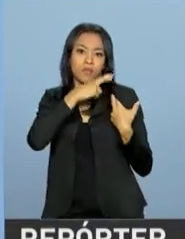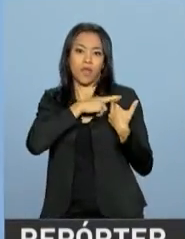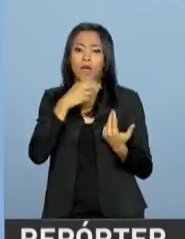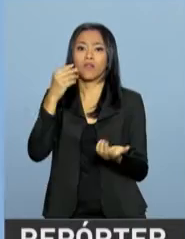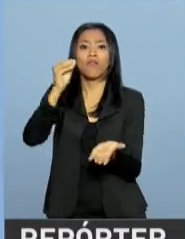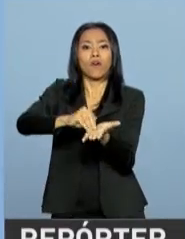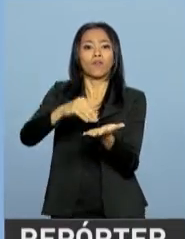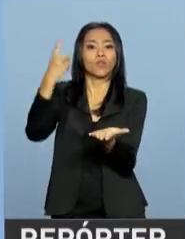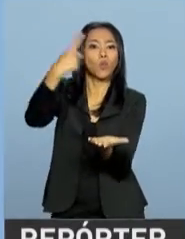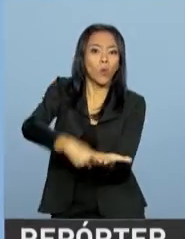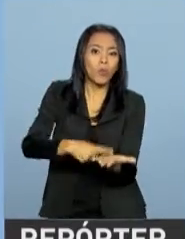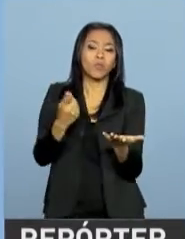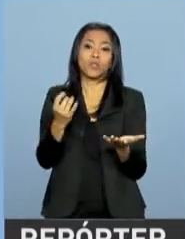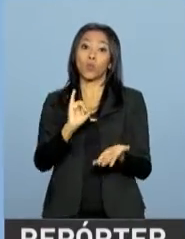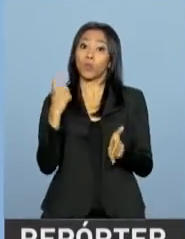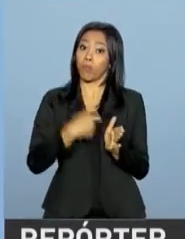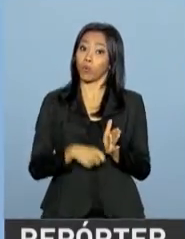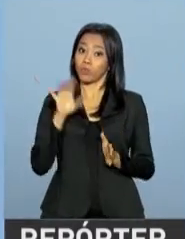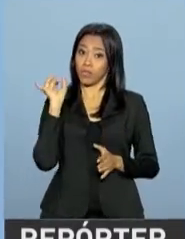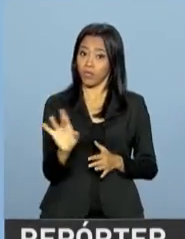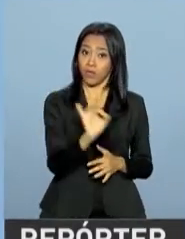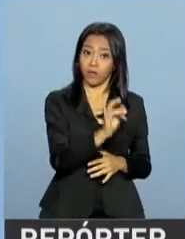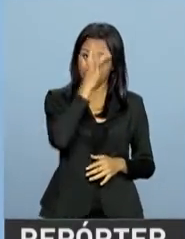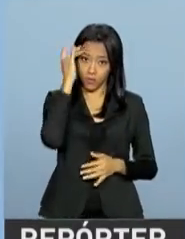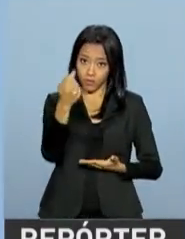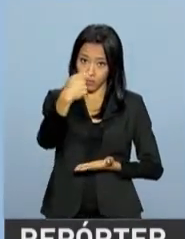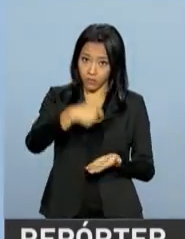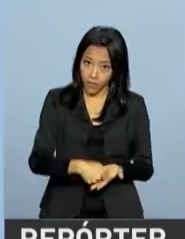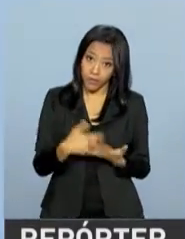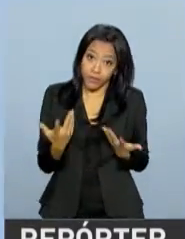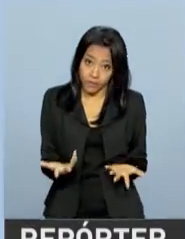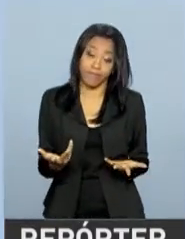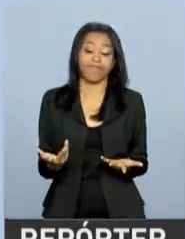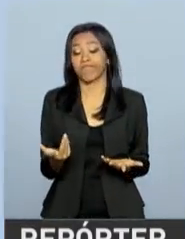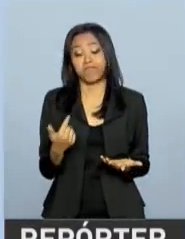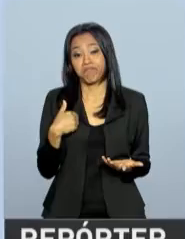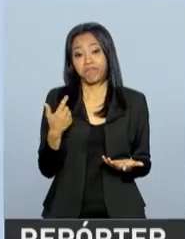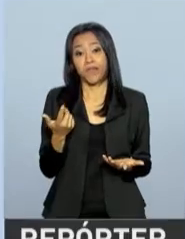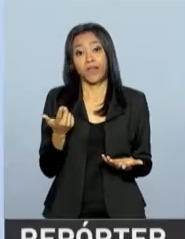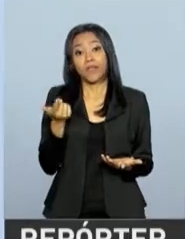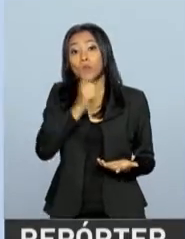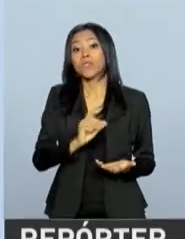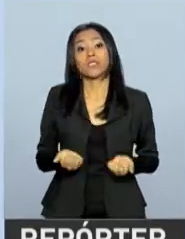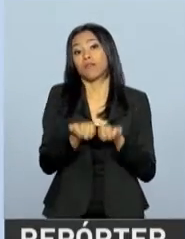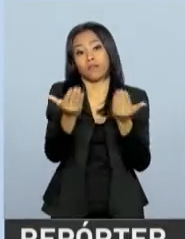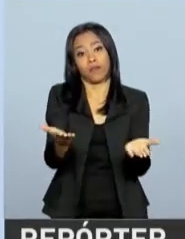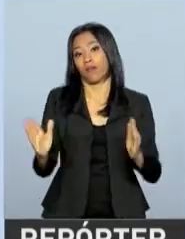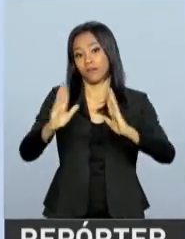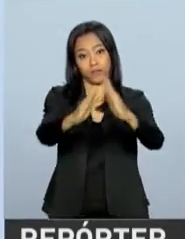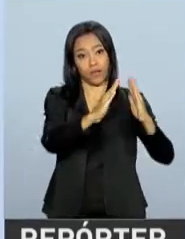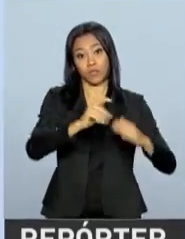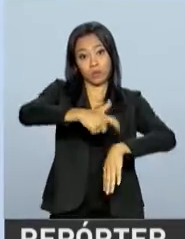comprometimento gosto que todos nós pagamos enfim não conseguimos entregar obras em tempo